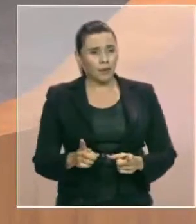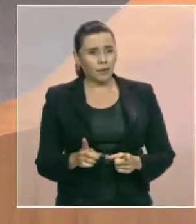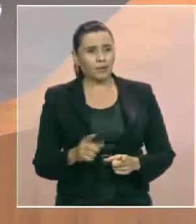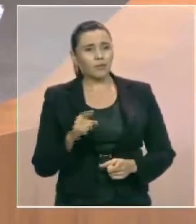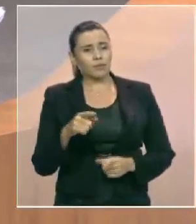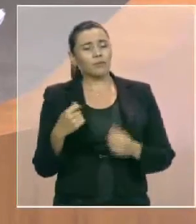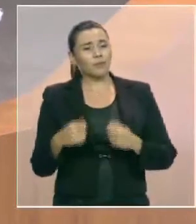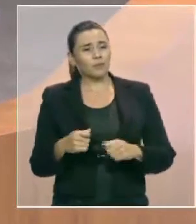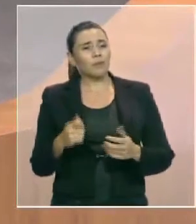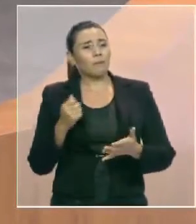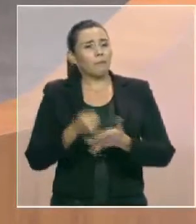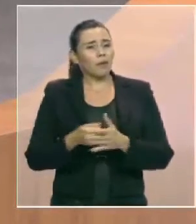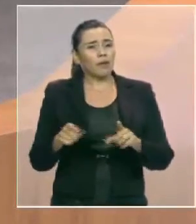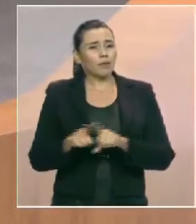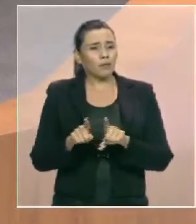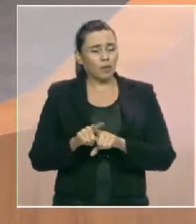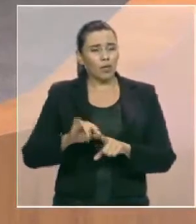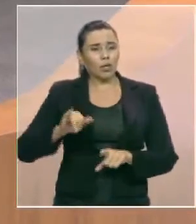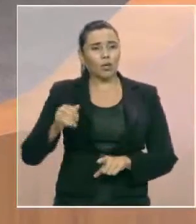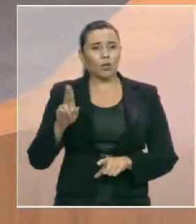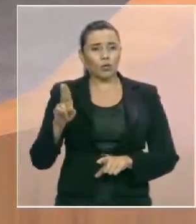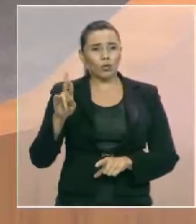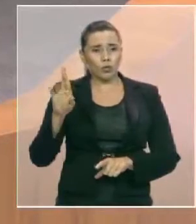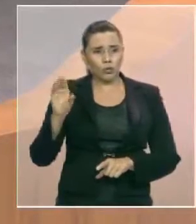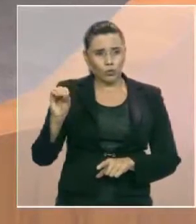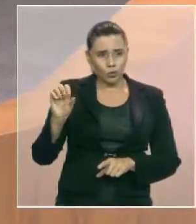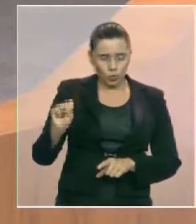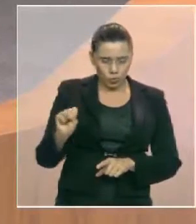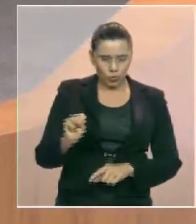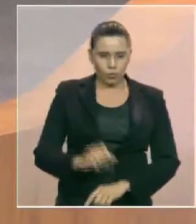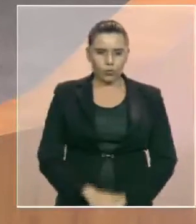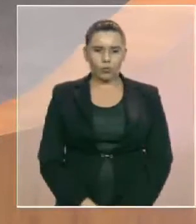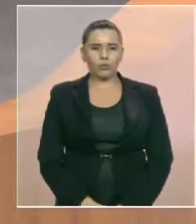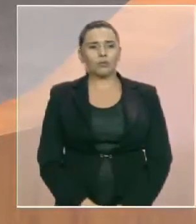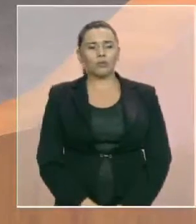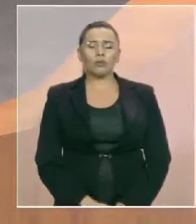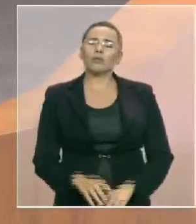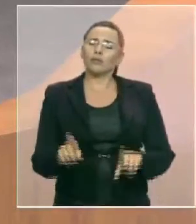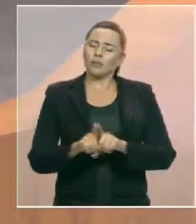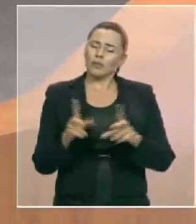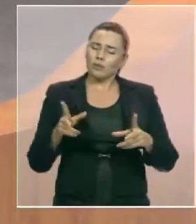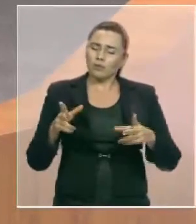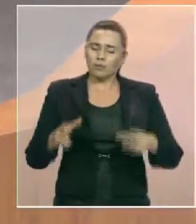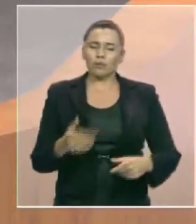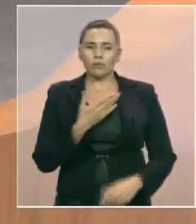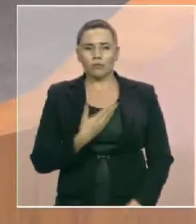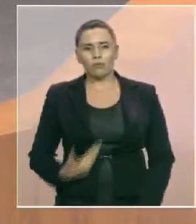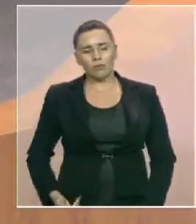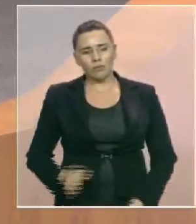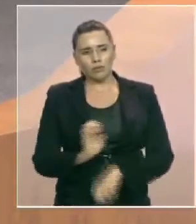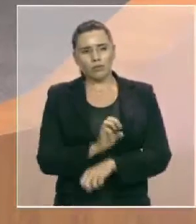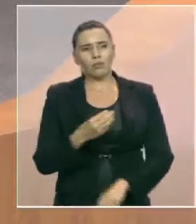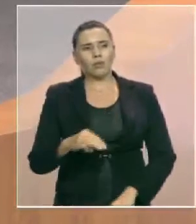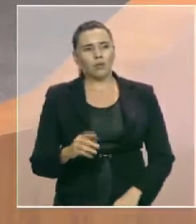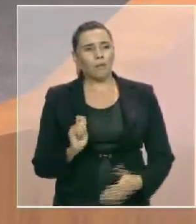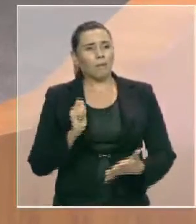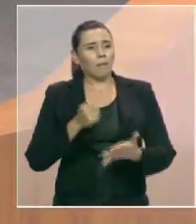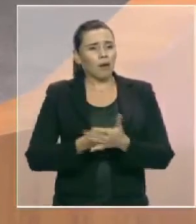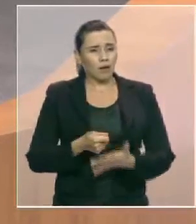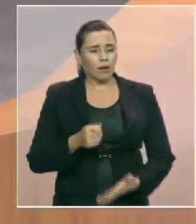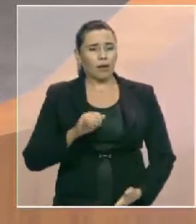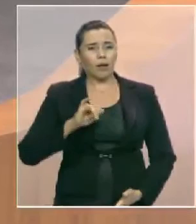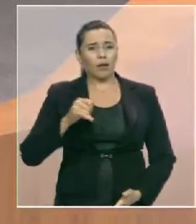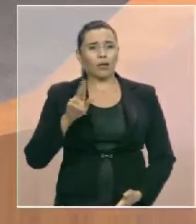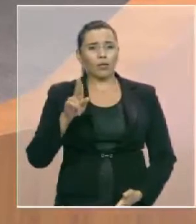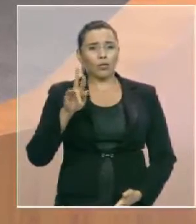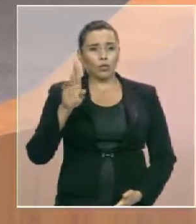do Maranhão é a mesma coisa. O governo do Maranhão paga os juros e encargos da dívida, que é de 530 milhões, e paga o